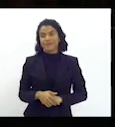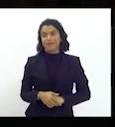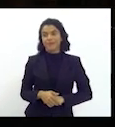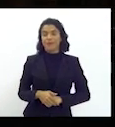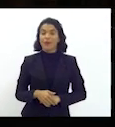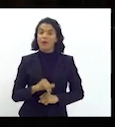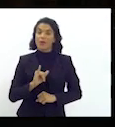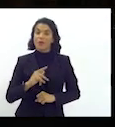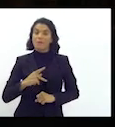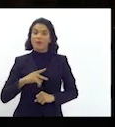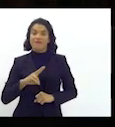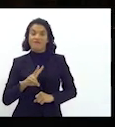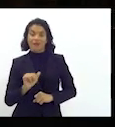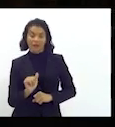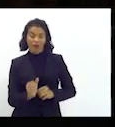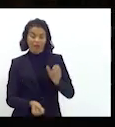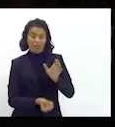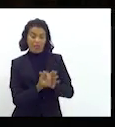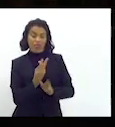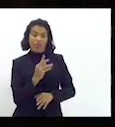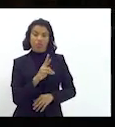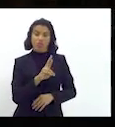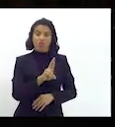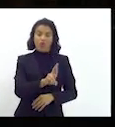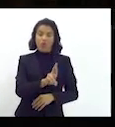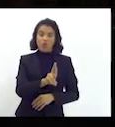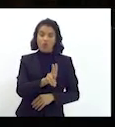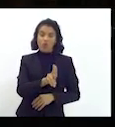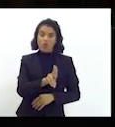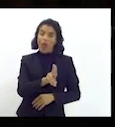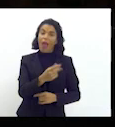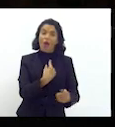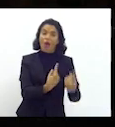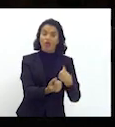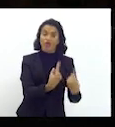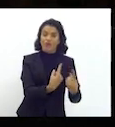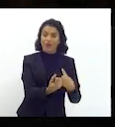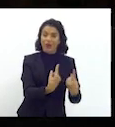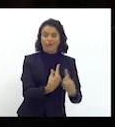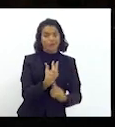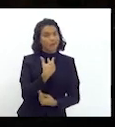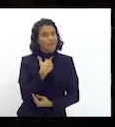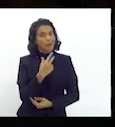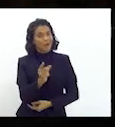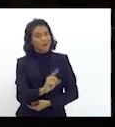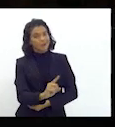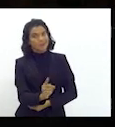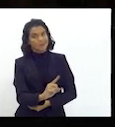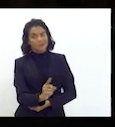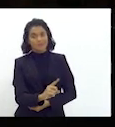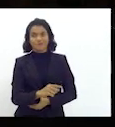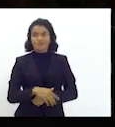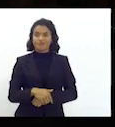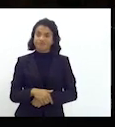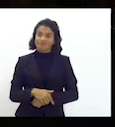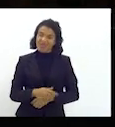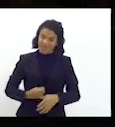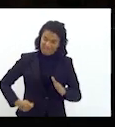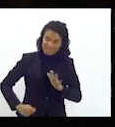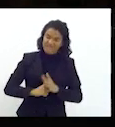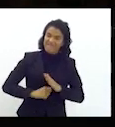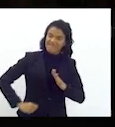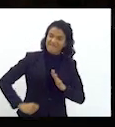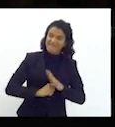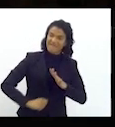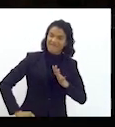o IPVA deriva da tru a tua era rodoviária então não pode forçação de